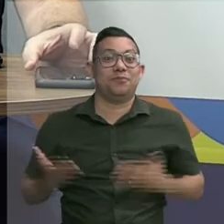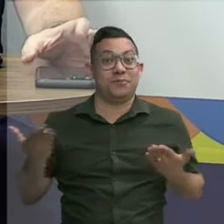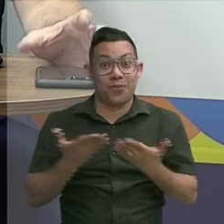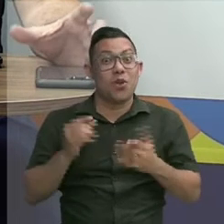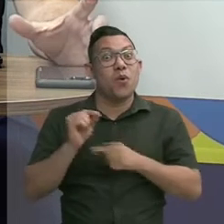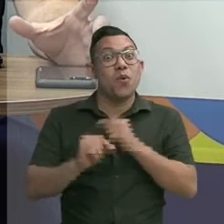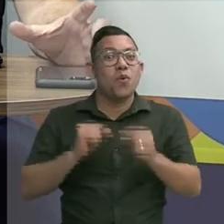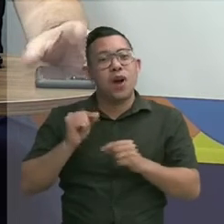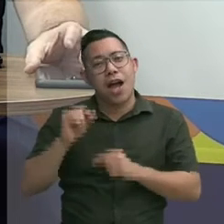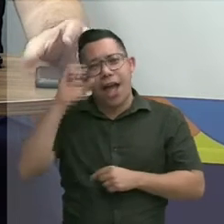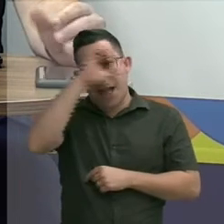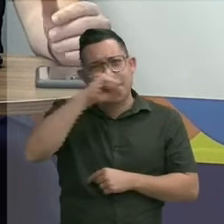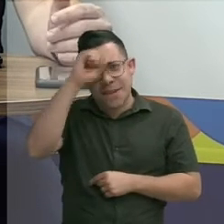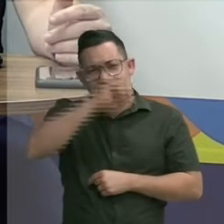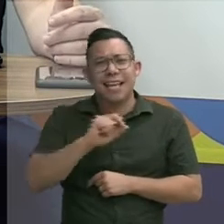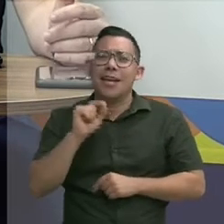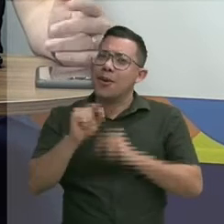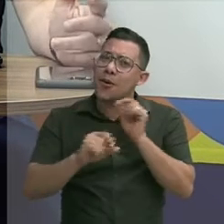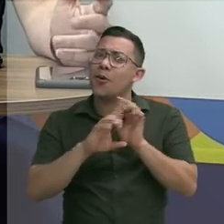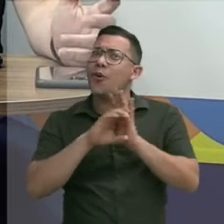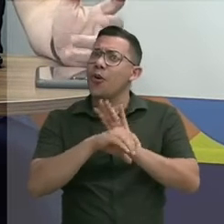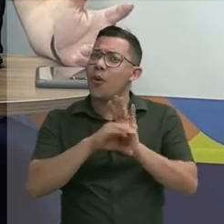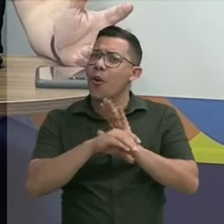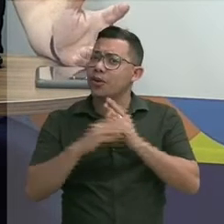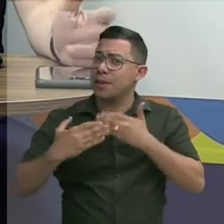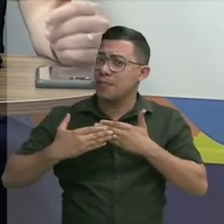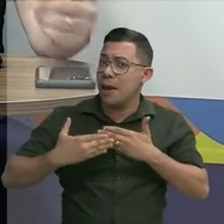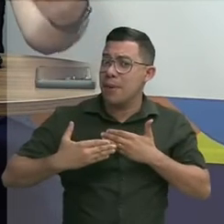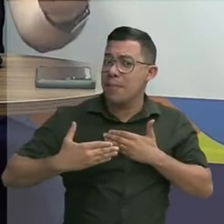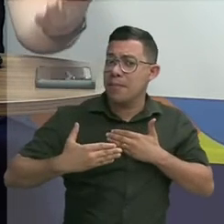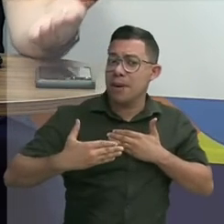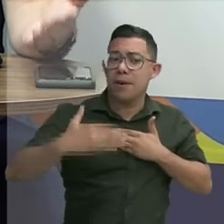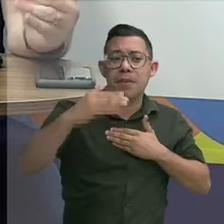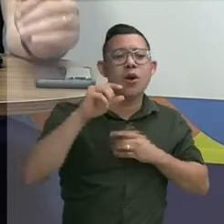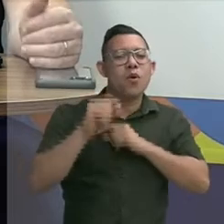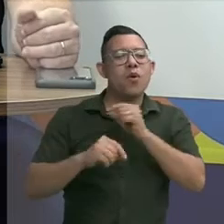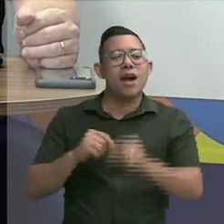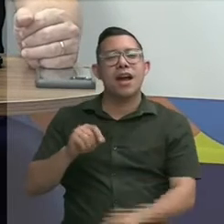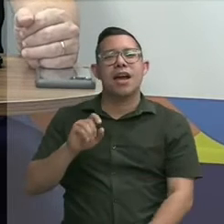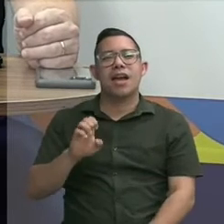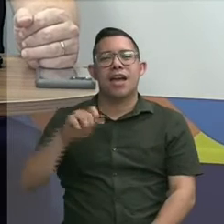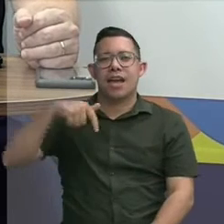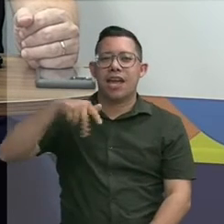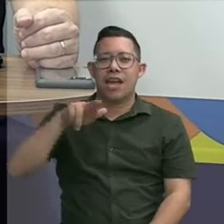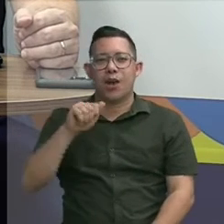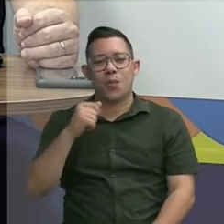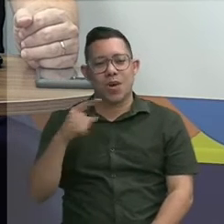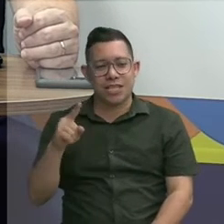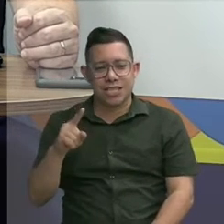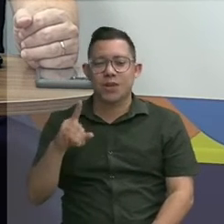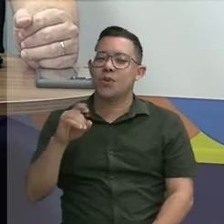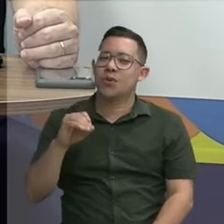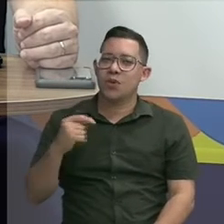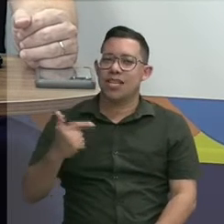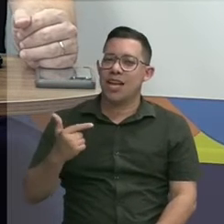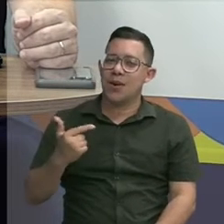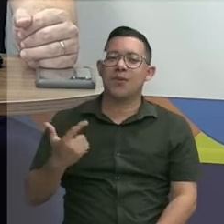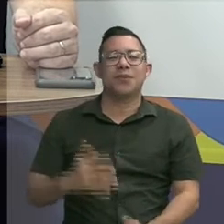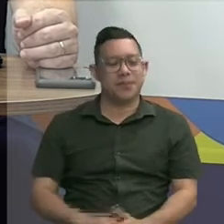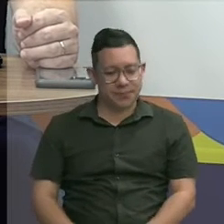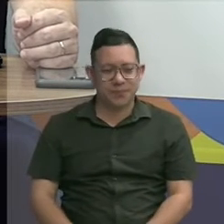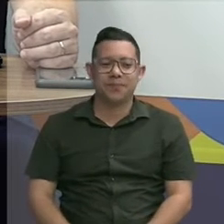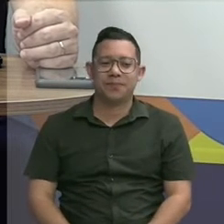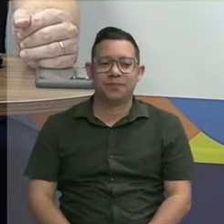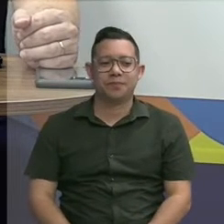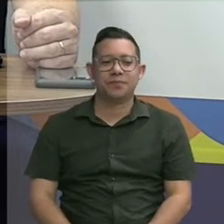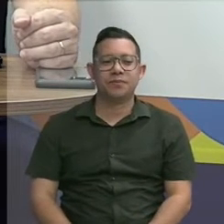Hoje iremos aprender os conceitos iniciais da equação do segundo grau Olha que legal vamos